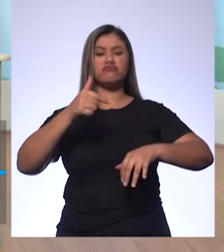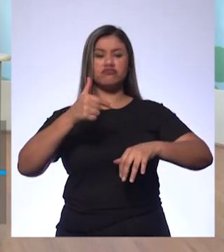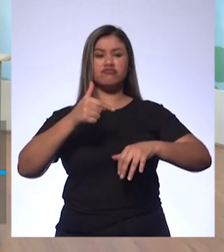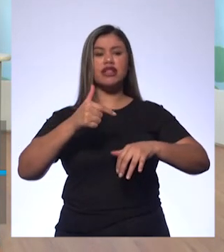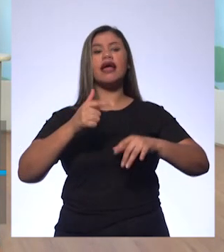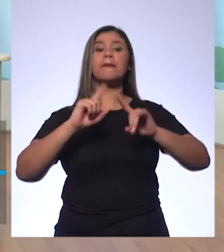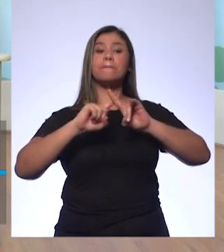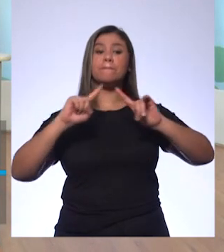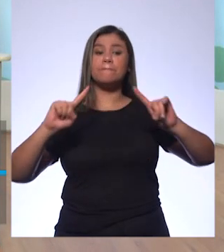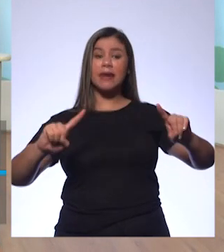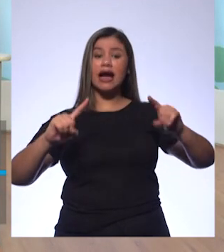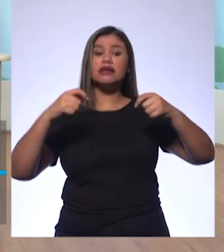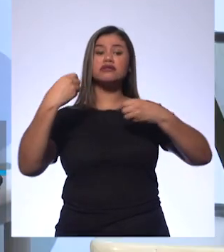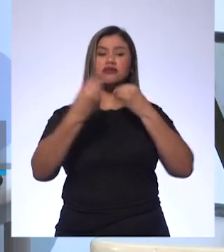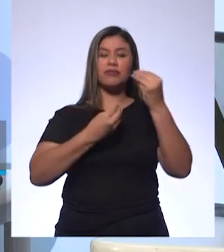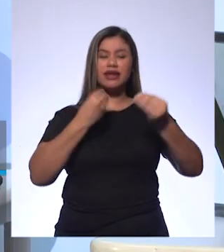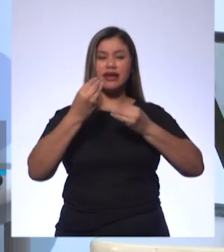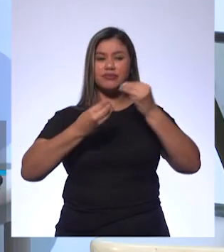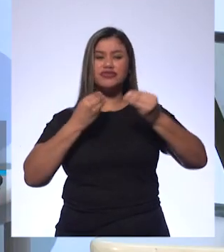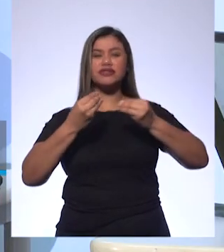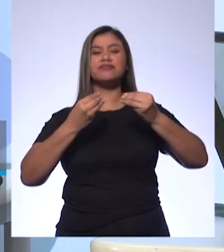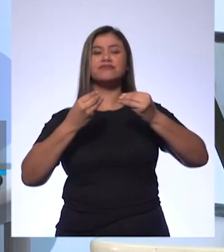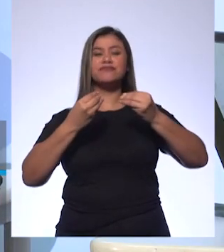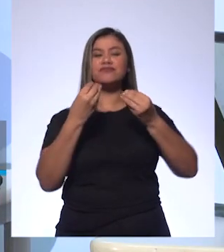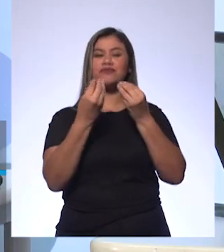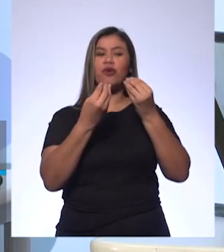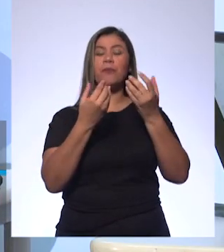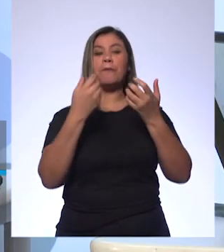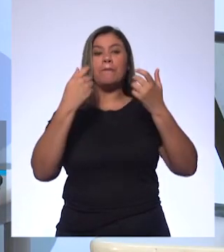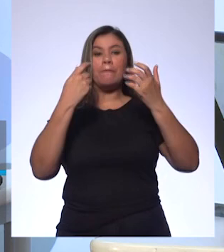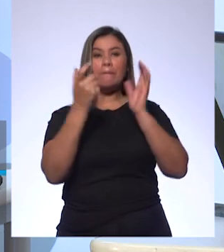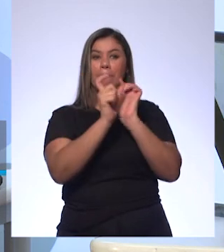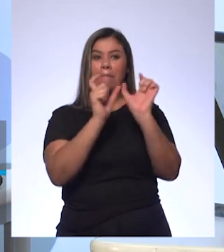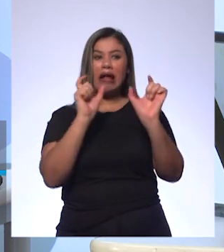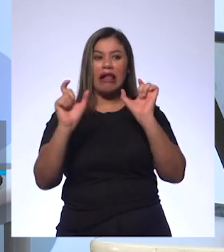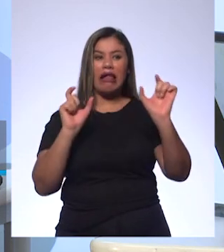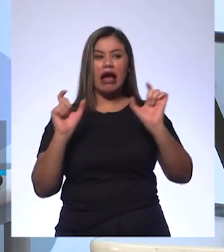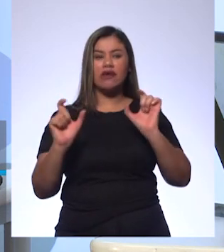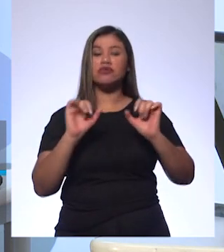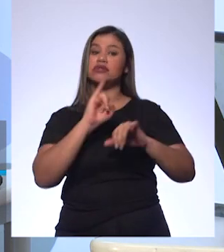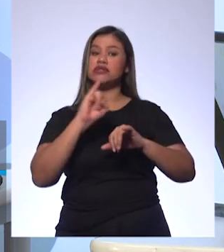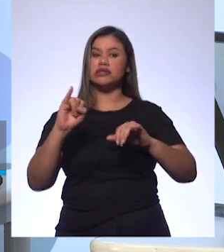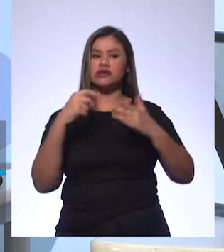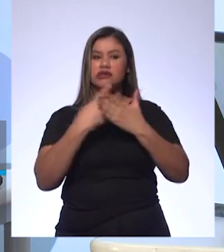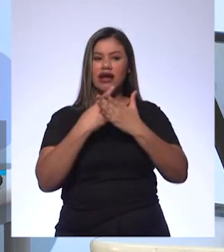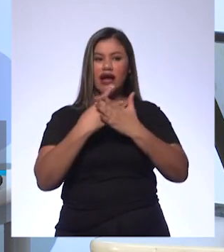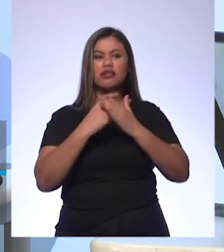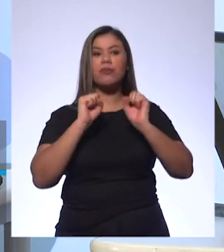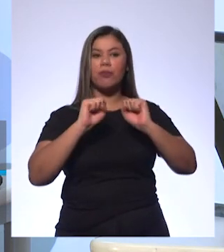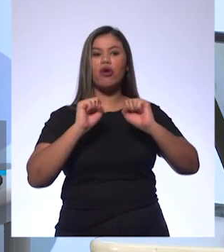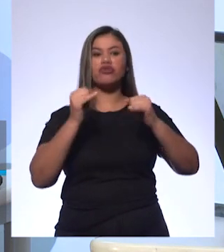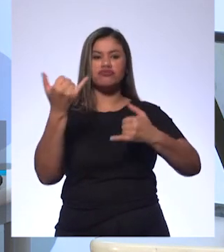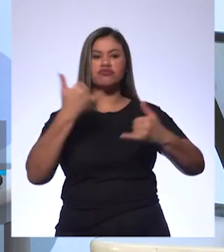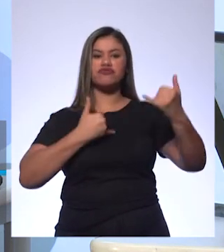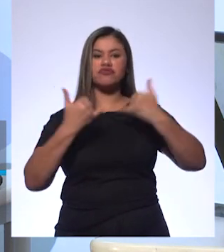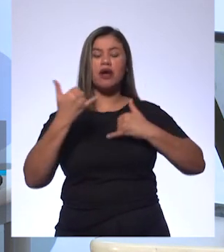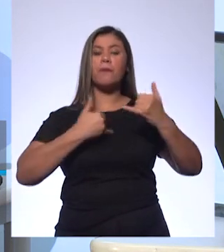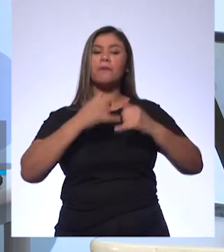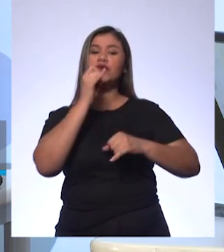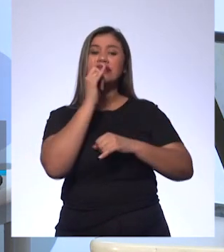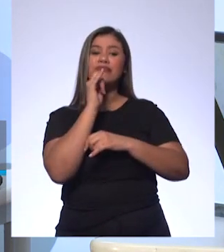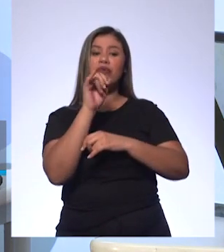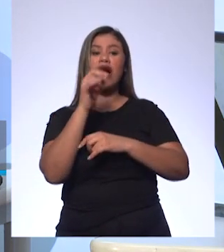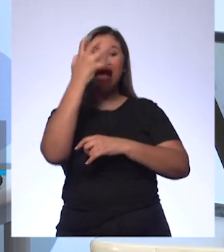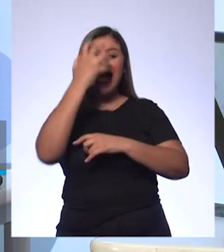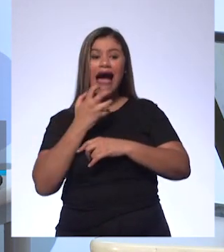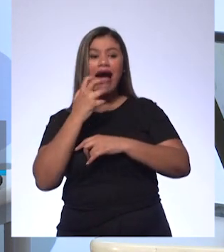verbo, mas não necessariamente tem alguma palavrinha. Me corrijam aí, tá? De repente, o reiva pode ser, mas outras